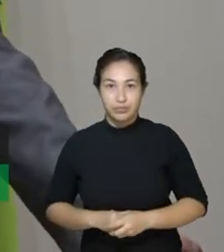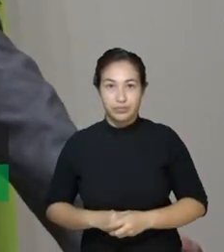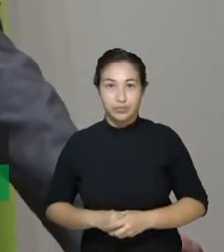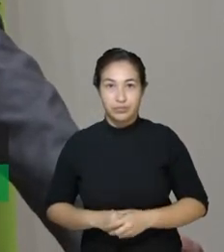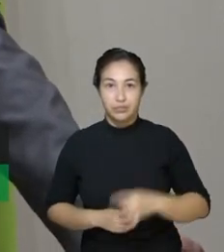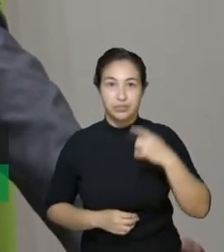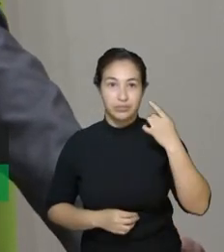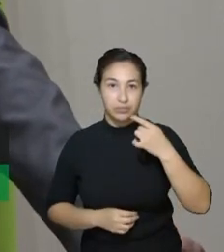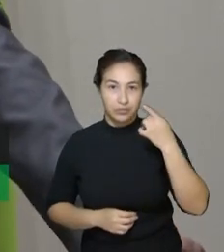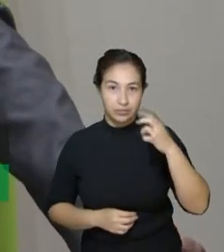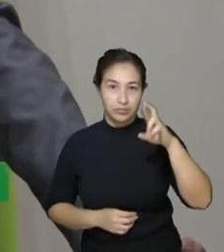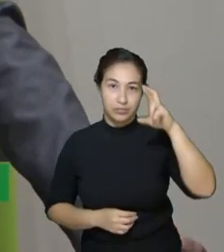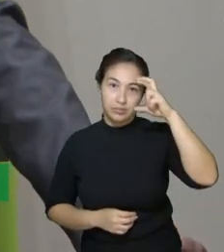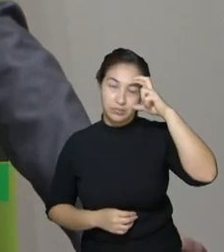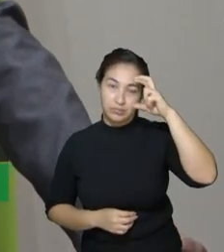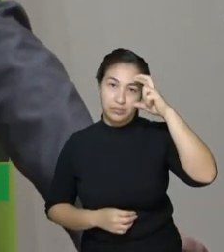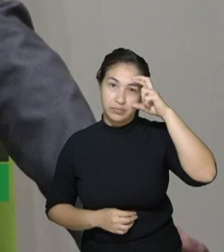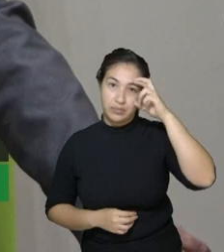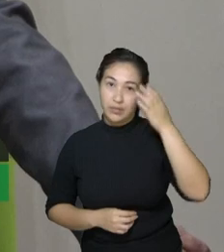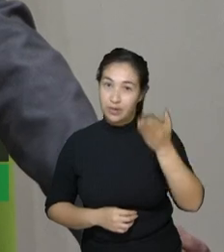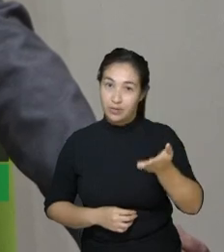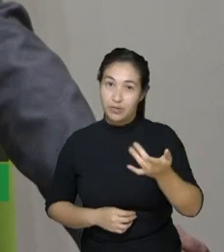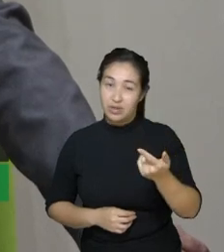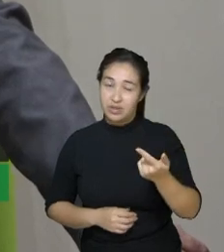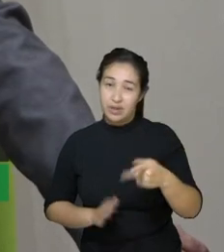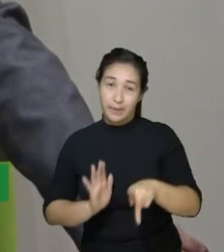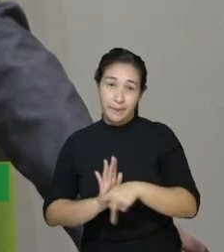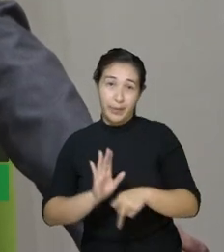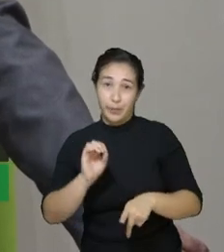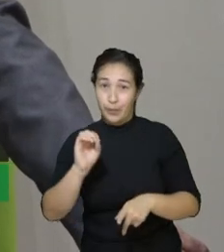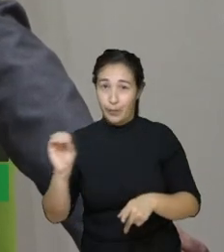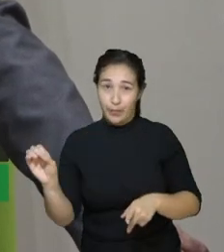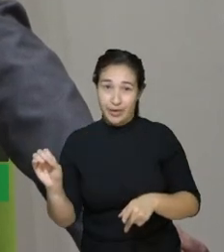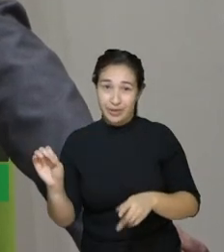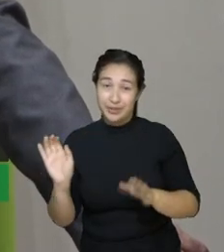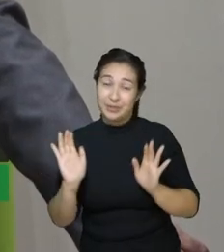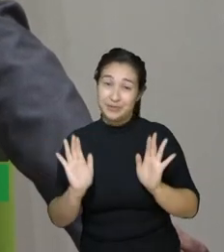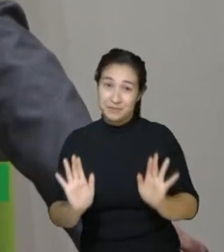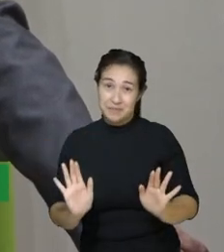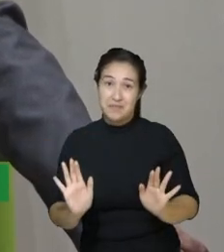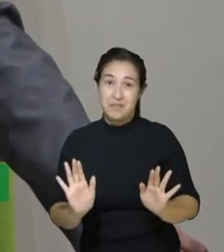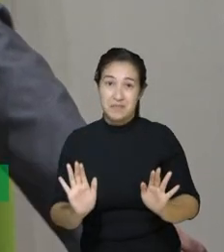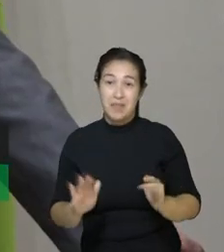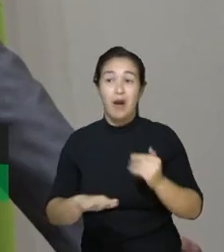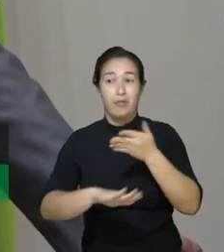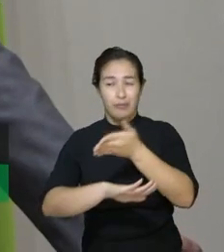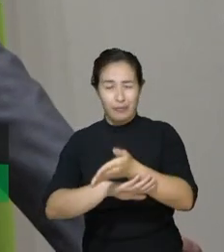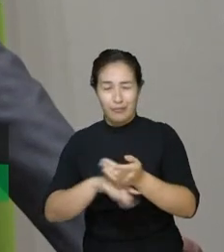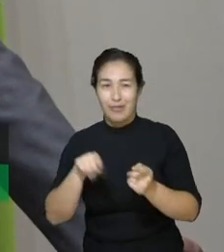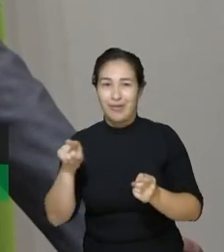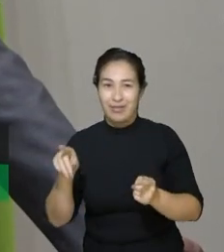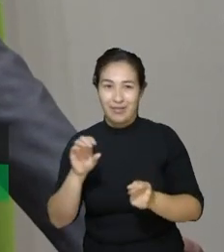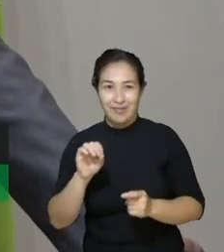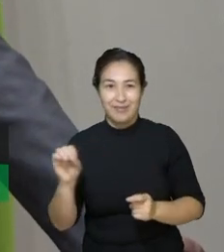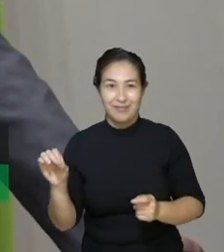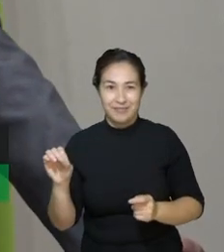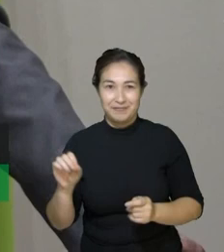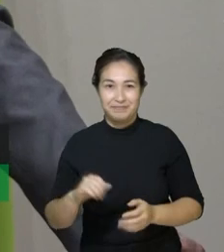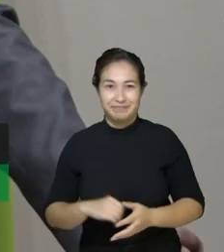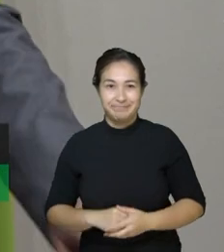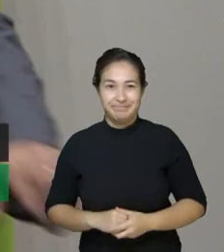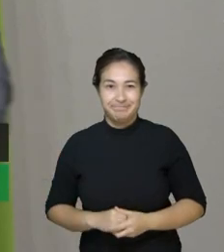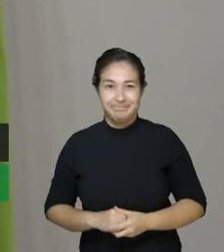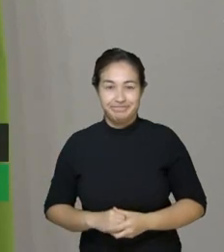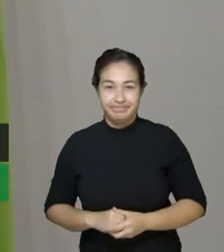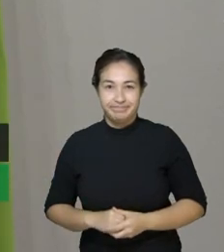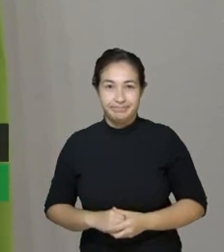Deputado Alba, que embora não sendo do Oeste, mas que trilhou muito os nossos caminhos